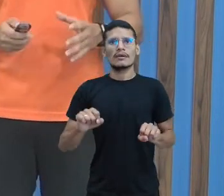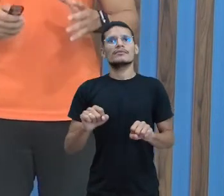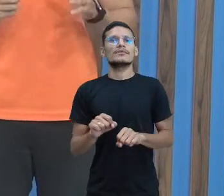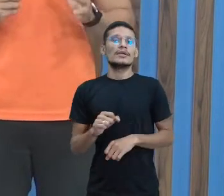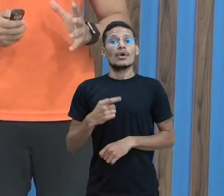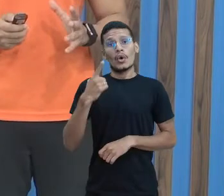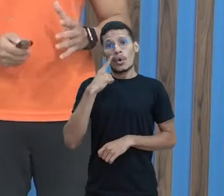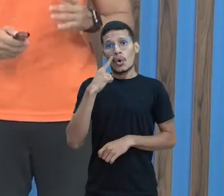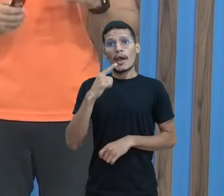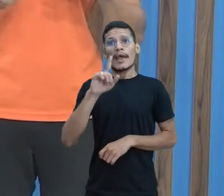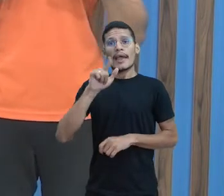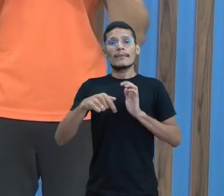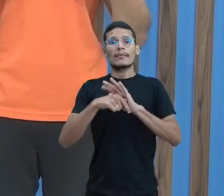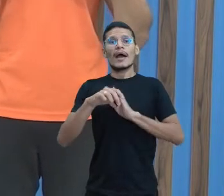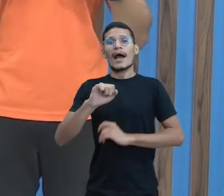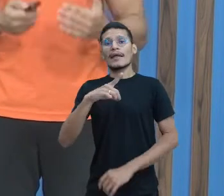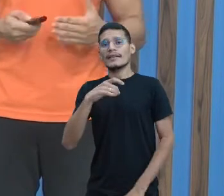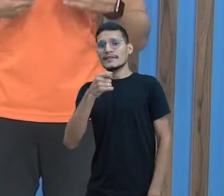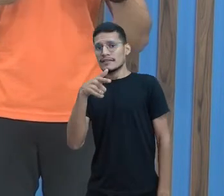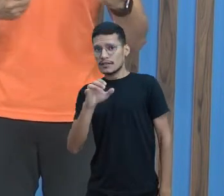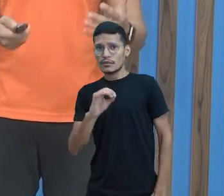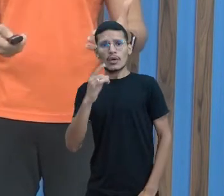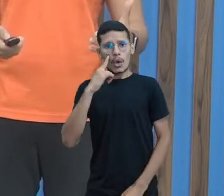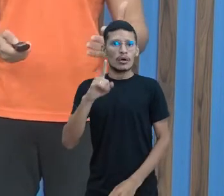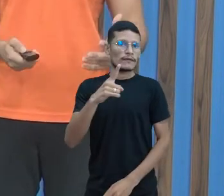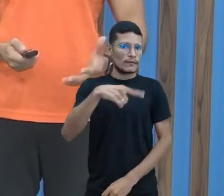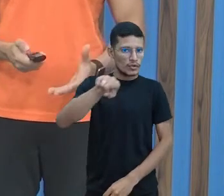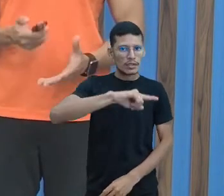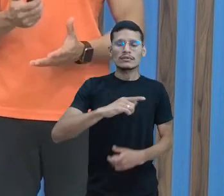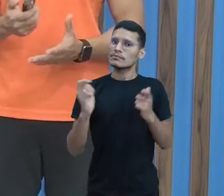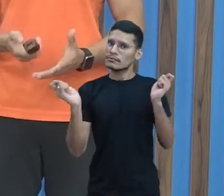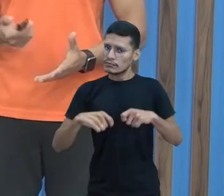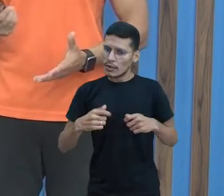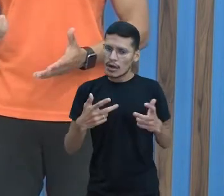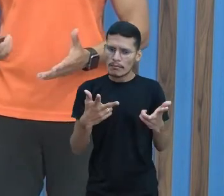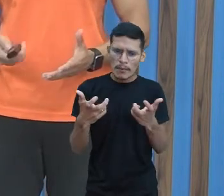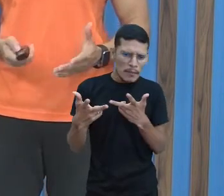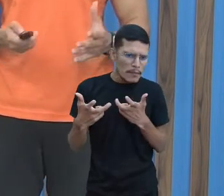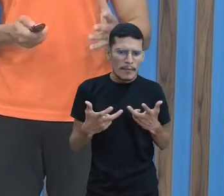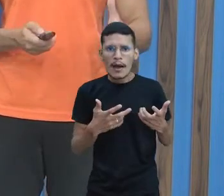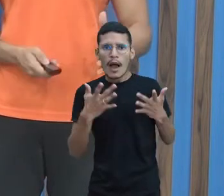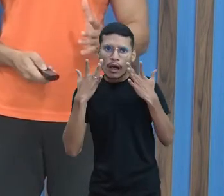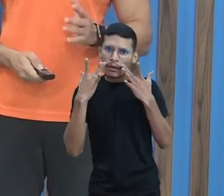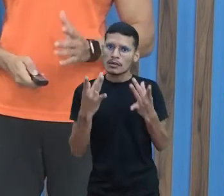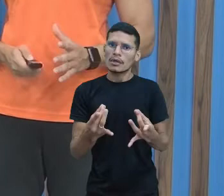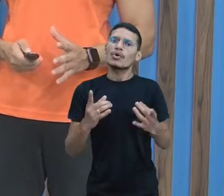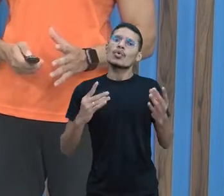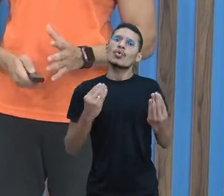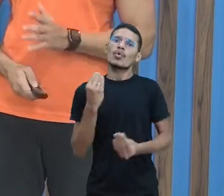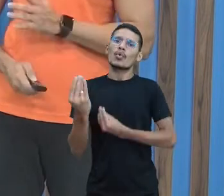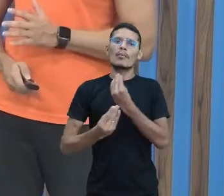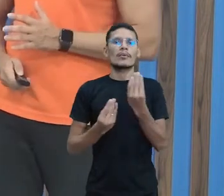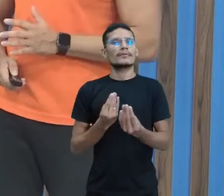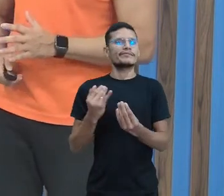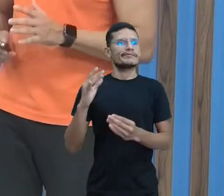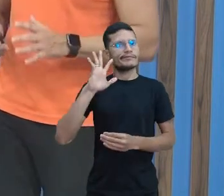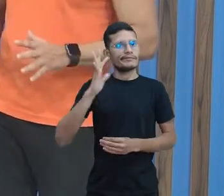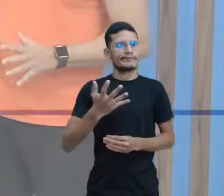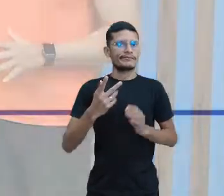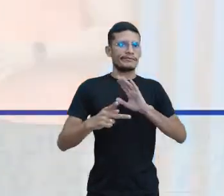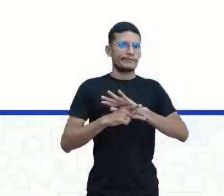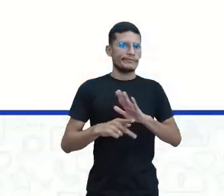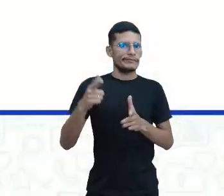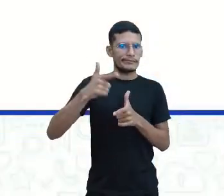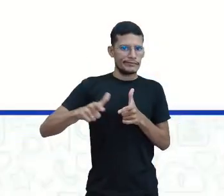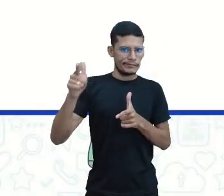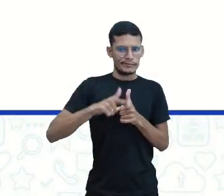Então, para o método da adição, você precisa ter muita atenção, tá, de como você vai fazer para resolver esse tipo de problema. Então, acompanha